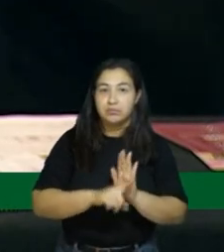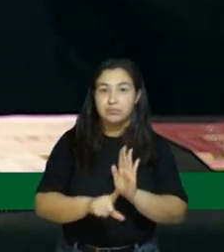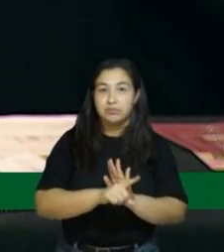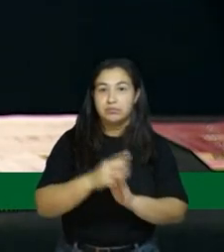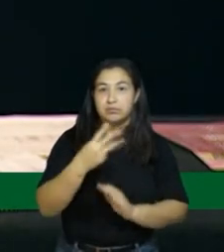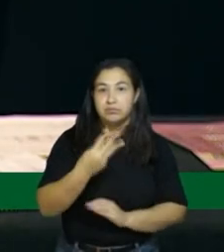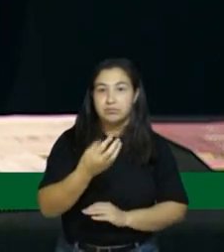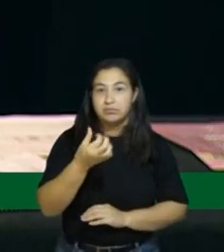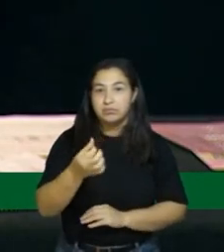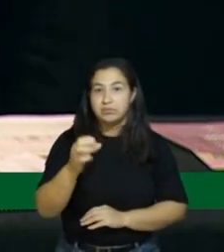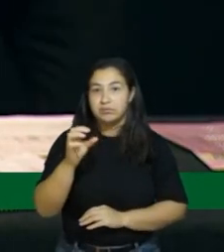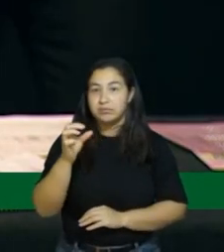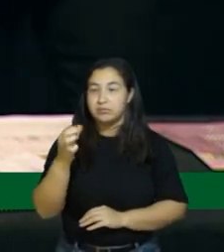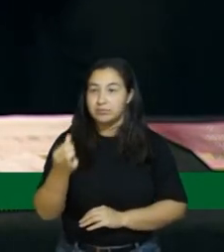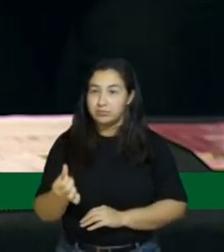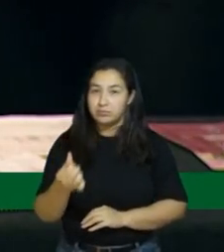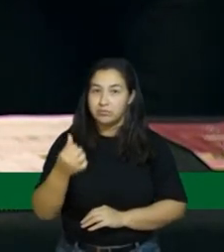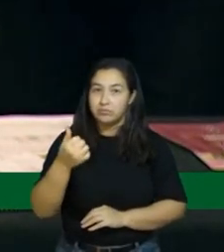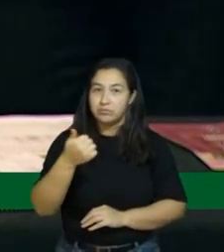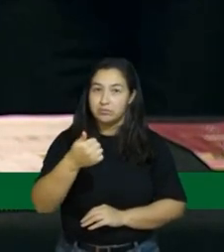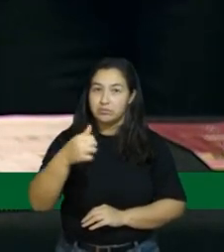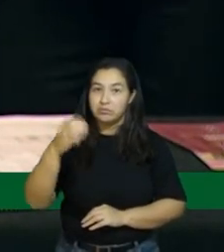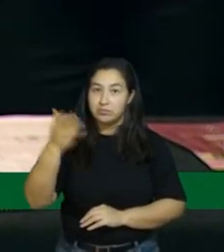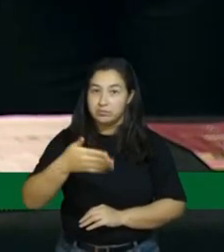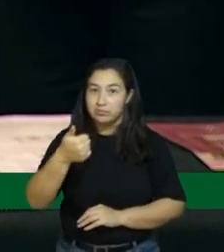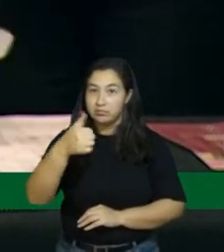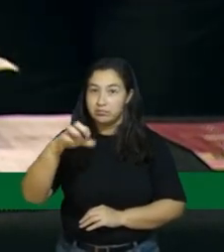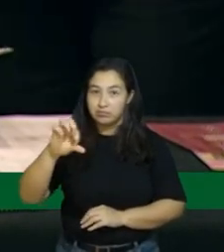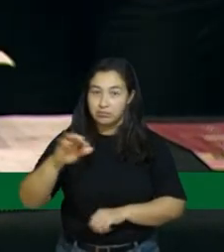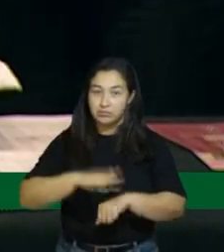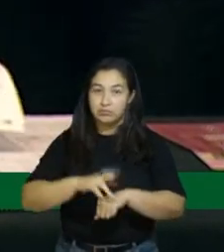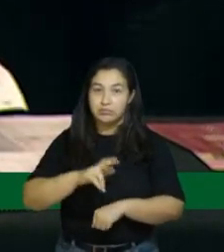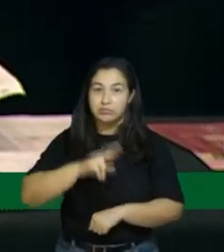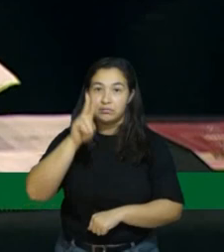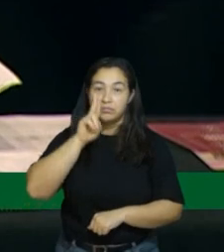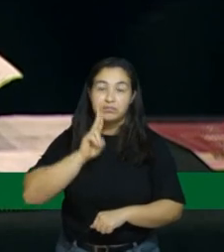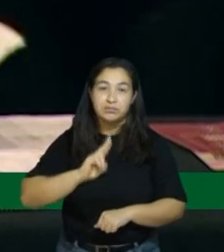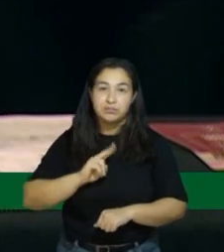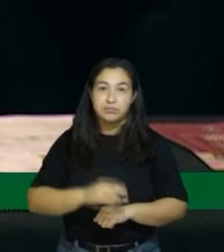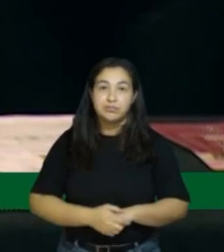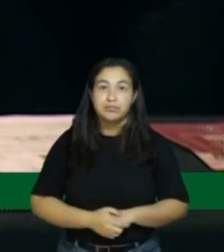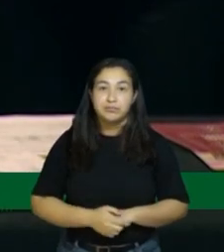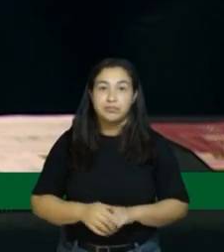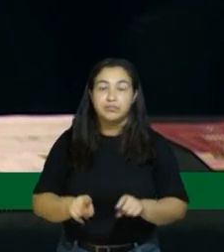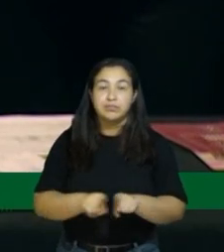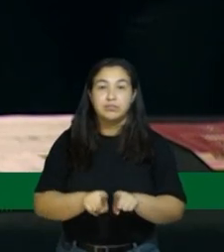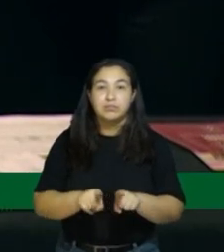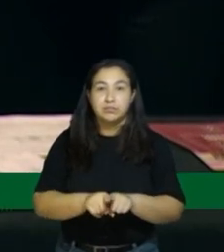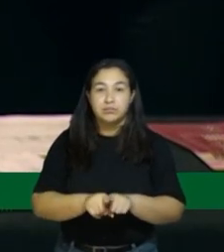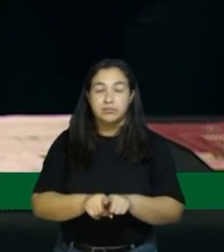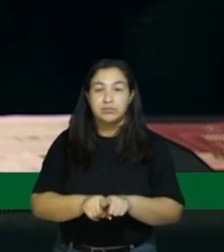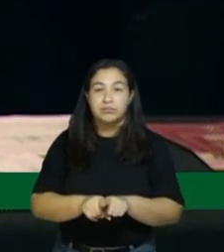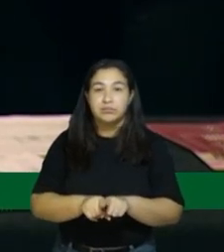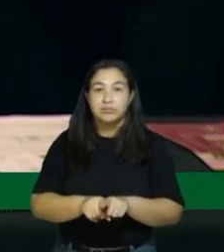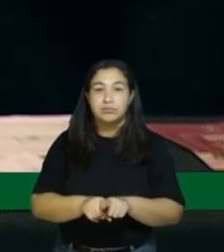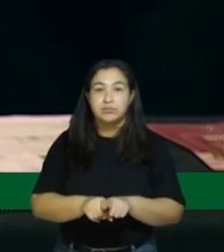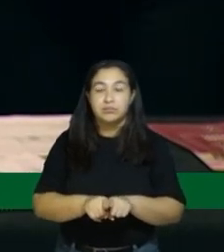363 de 2019 autoria Deputado Ivan Nazo projeto anterior autoria Deputado Egídio